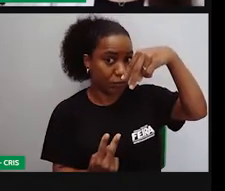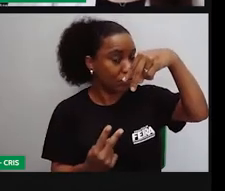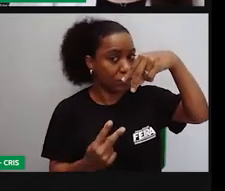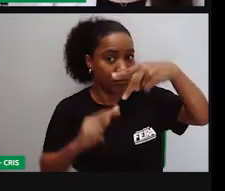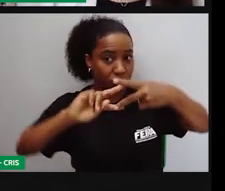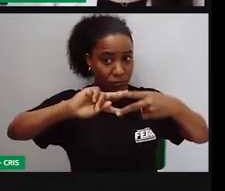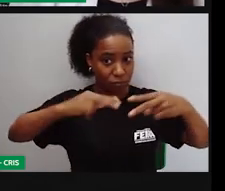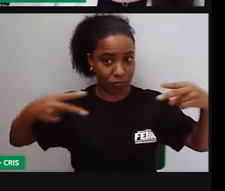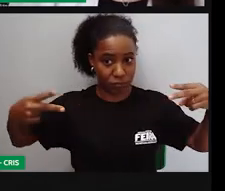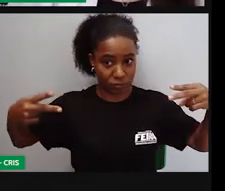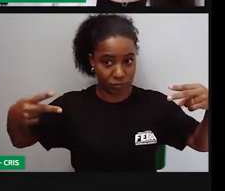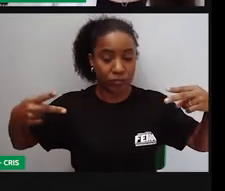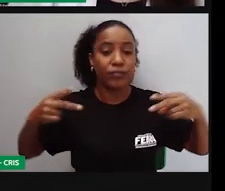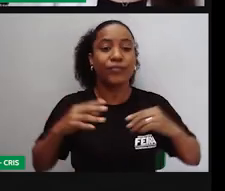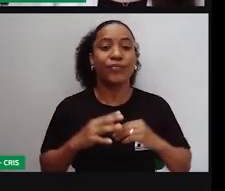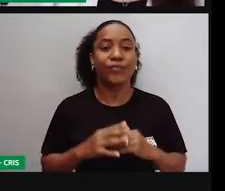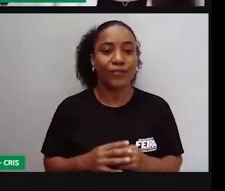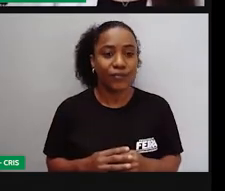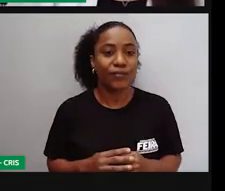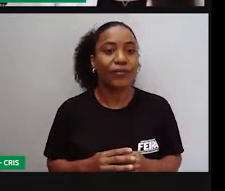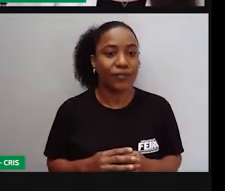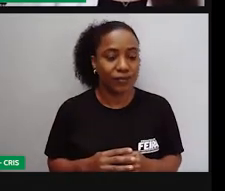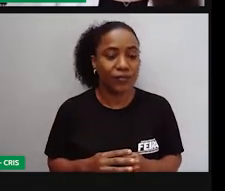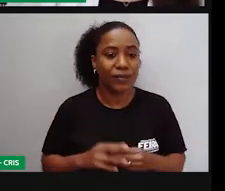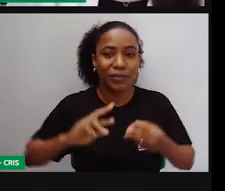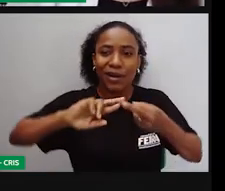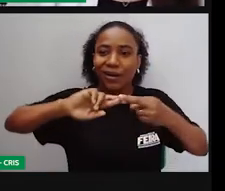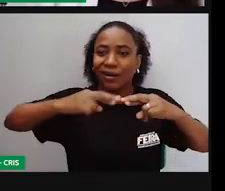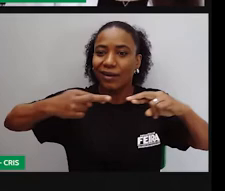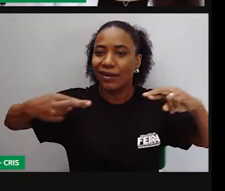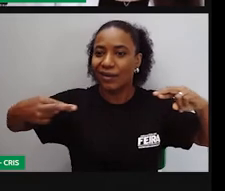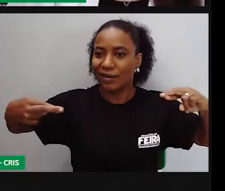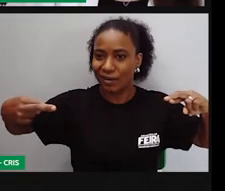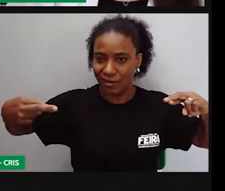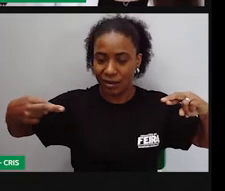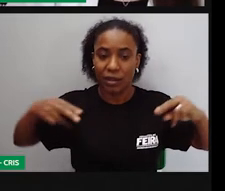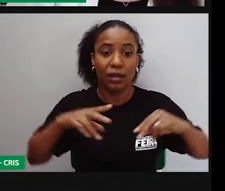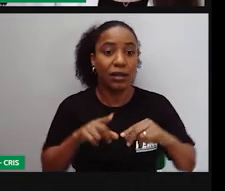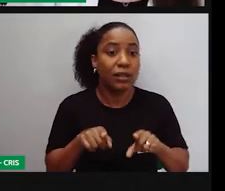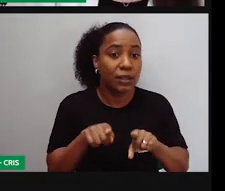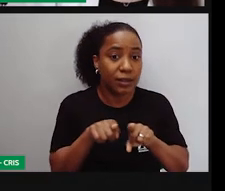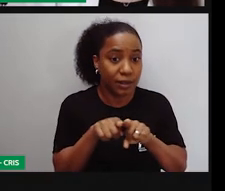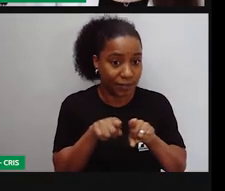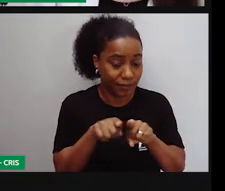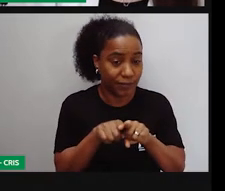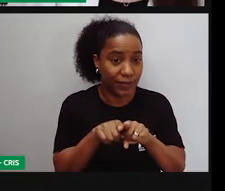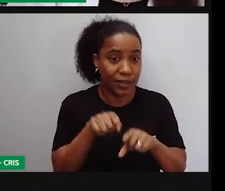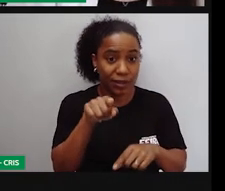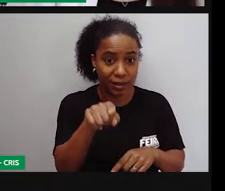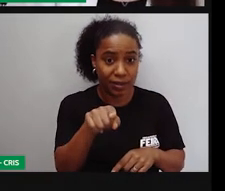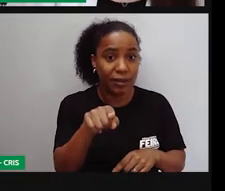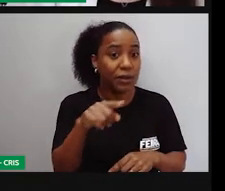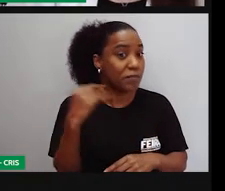Essa é uma célula, é um exemplo de célula procarionte. E aqui eu tenho, né, uma informação importante para vocês